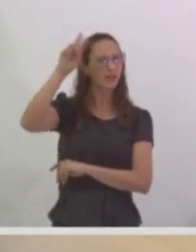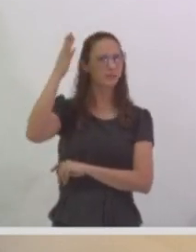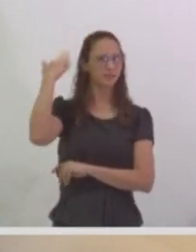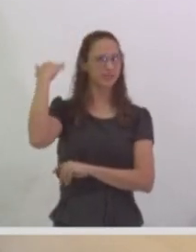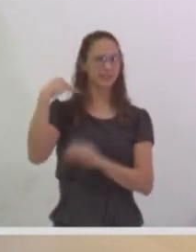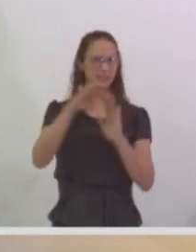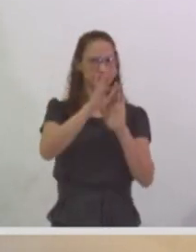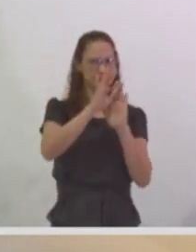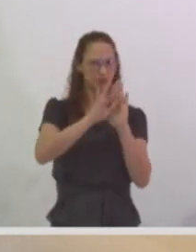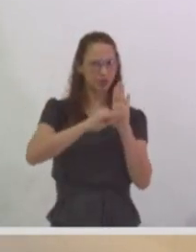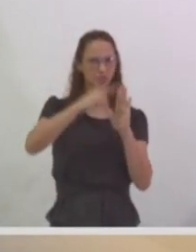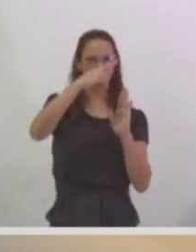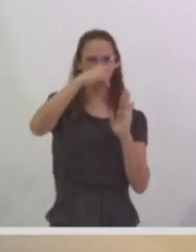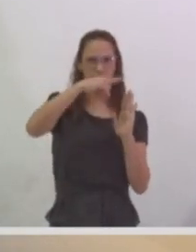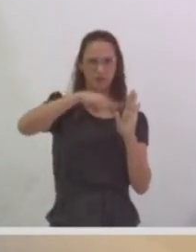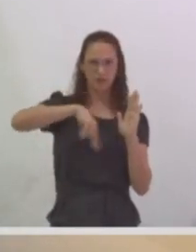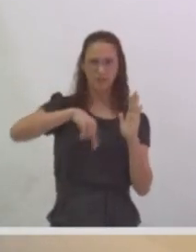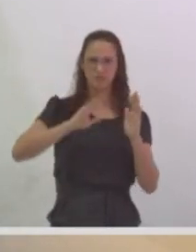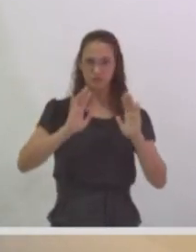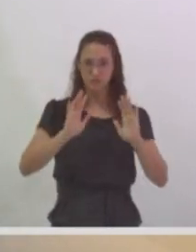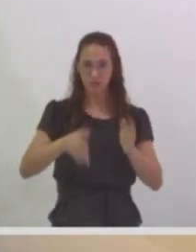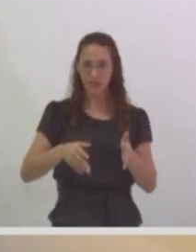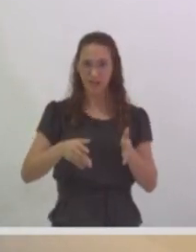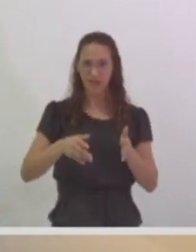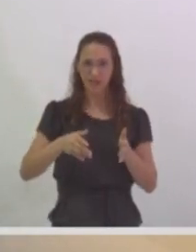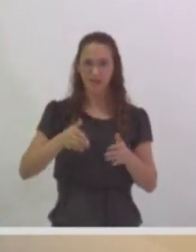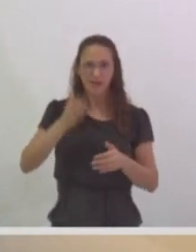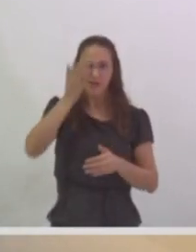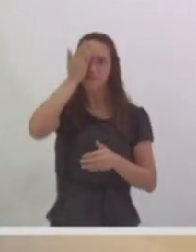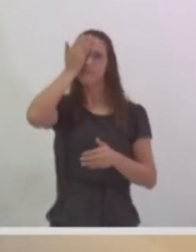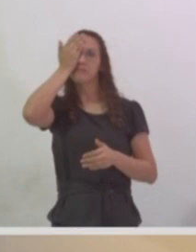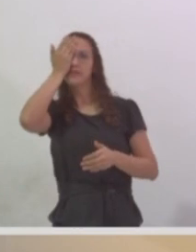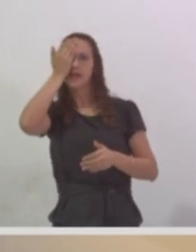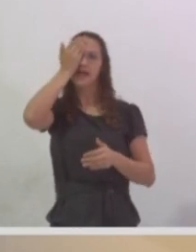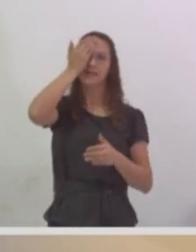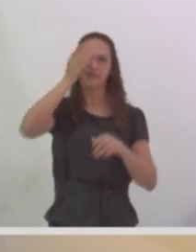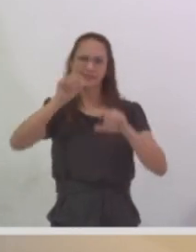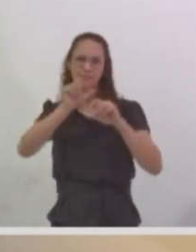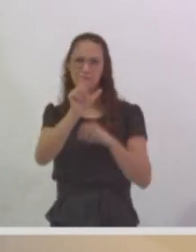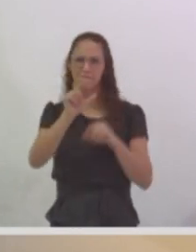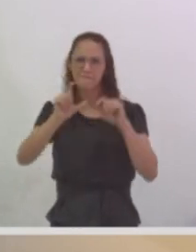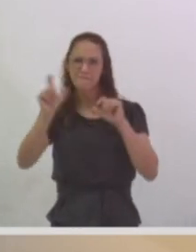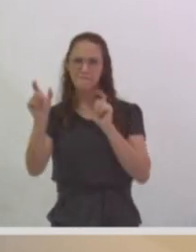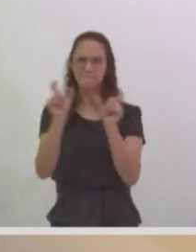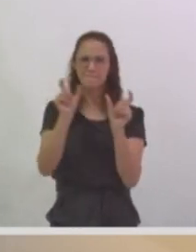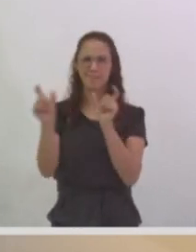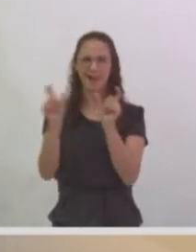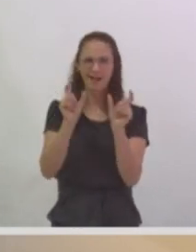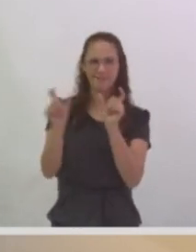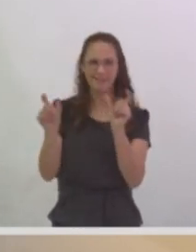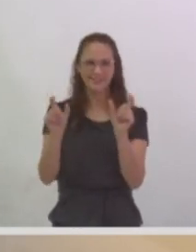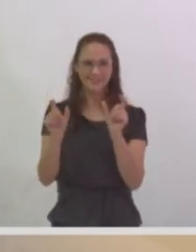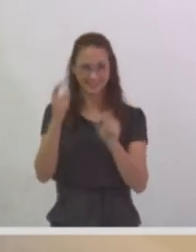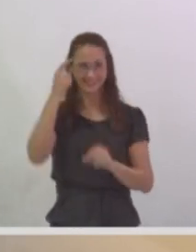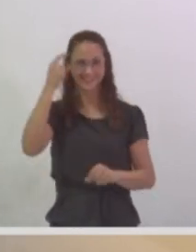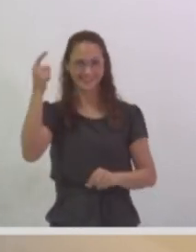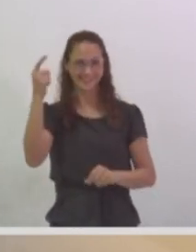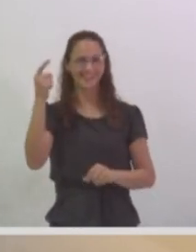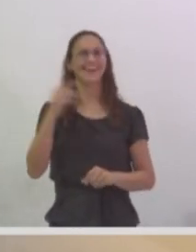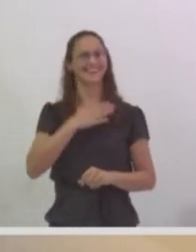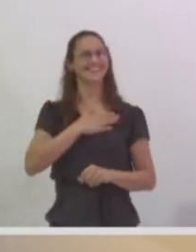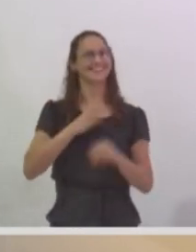passada? Do pirata de palavras? Isso, estou gostando de ver, parabéns. Só que assim, ó, na aula